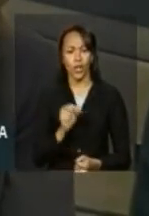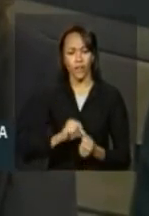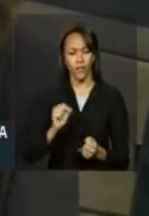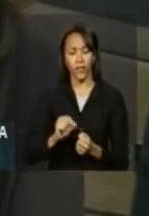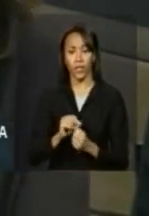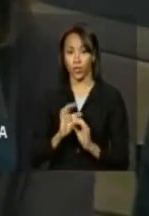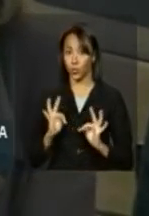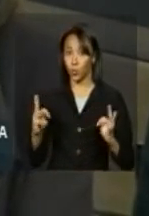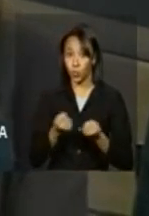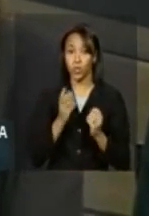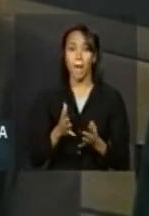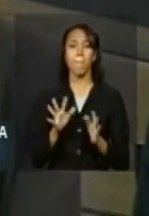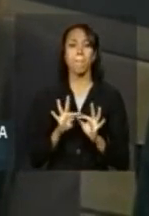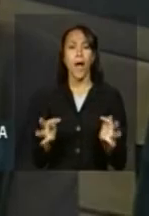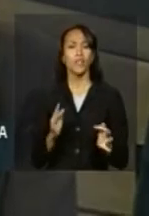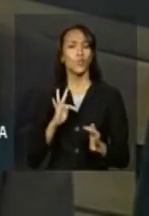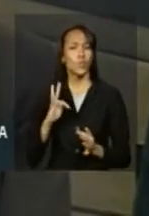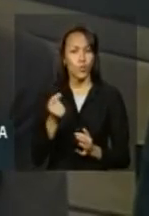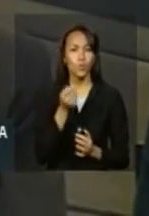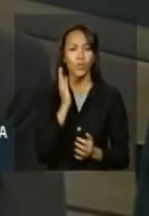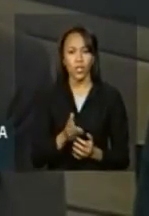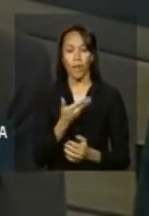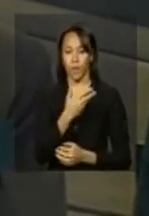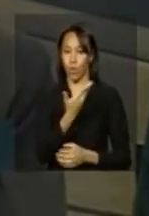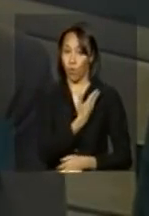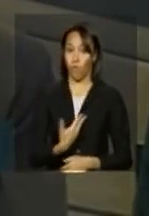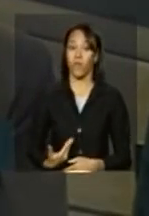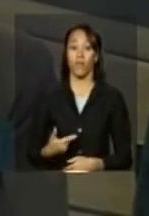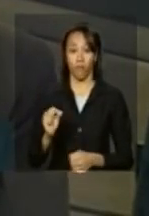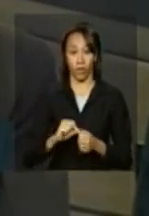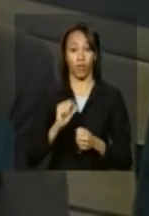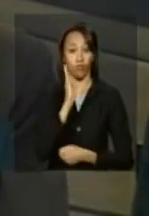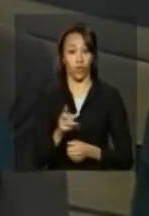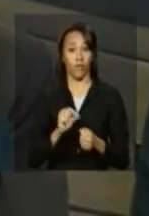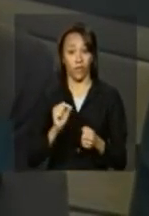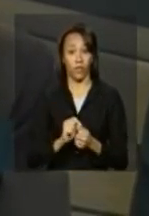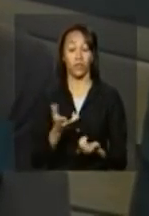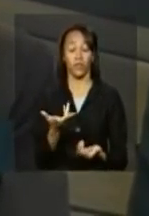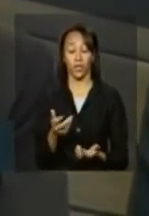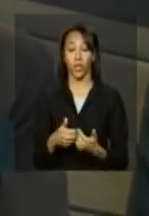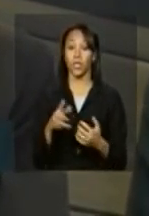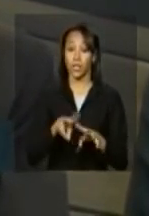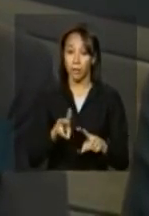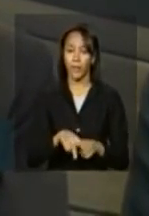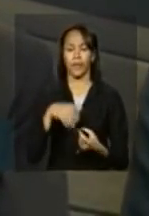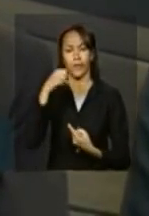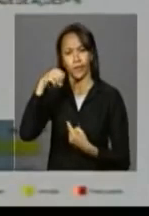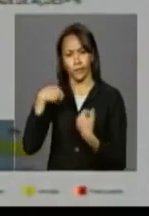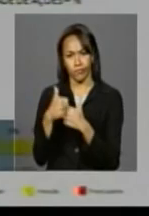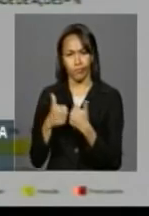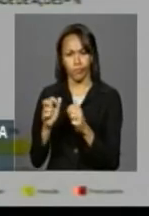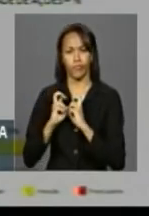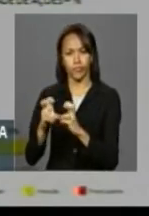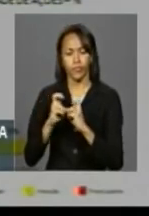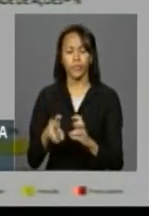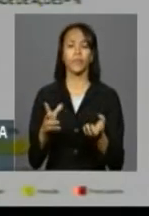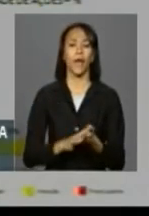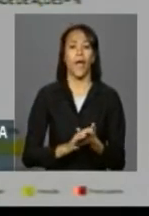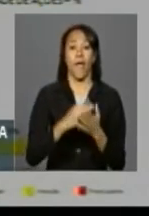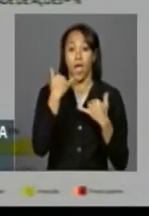feitos, basicamente feitos diretamente pelo governo federal, portanto, eixo de transporte, eixo de energia, eixo de